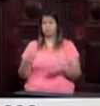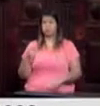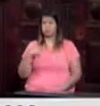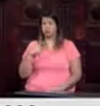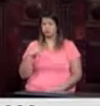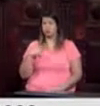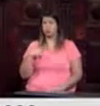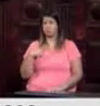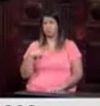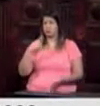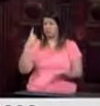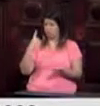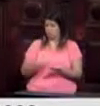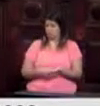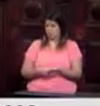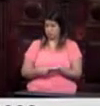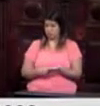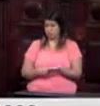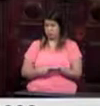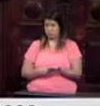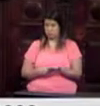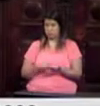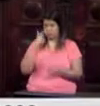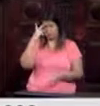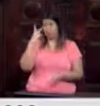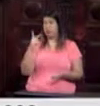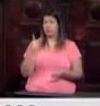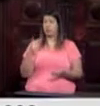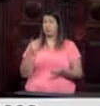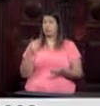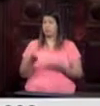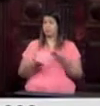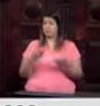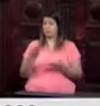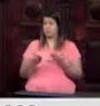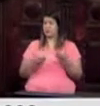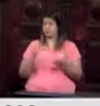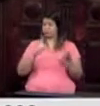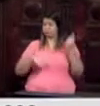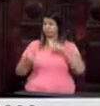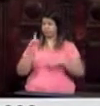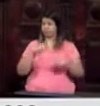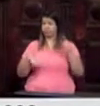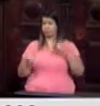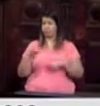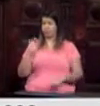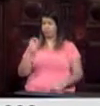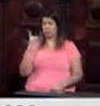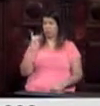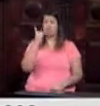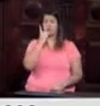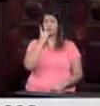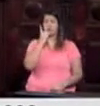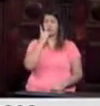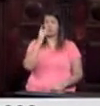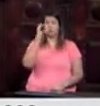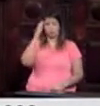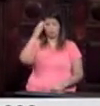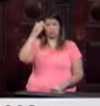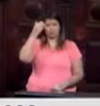tivesse havido um acordo para a preservação do mandato do ex-deputado Eduardo